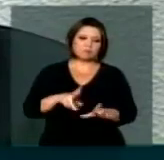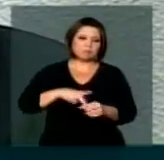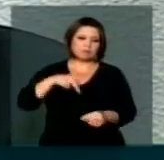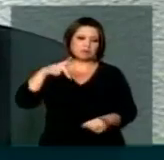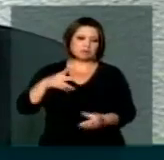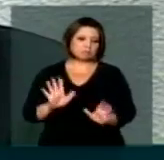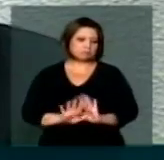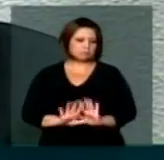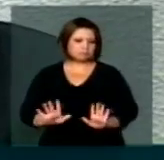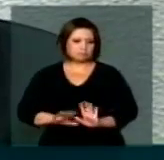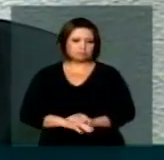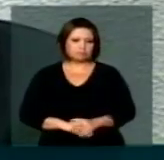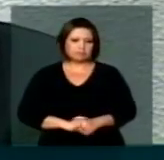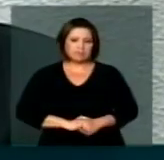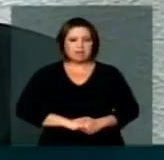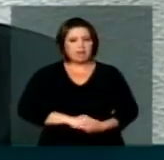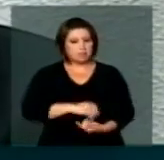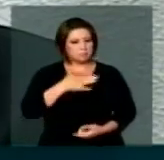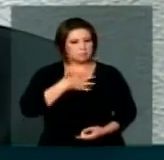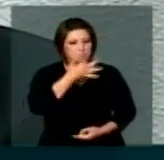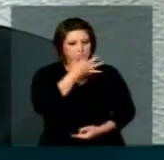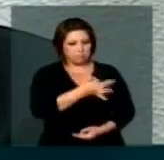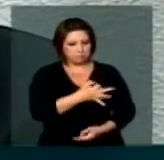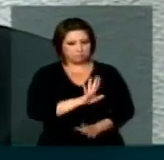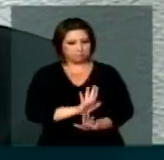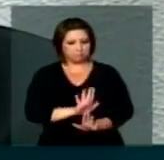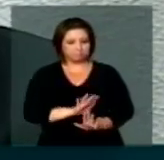Petrobras. Agora, a opinião... Né?